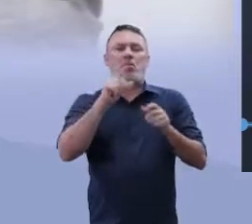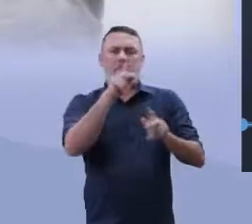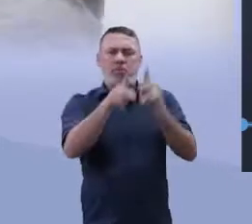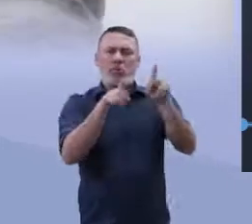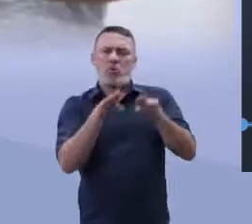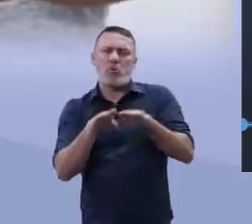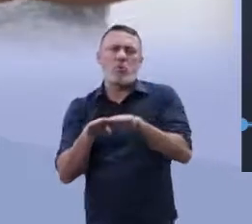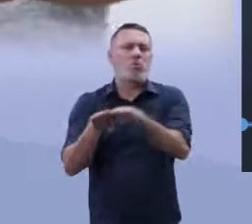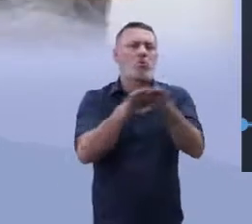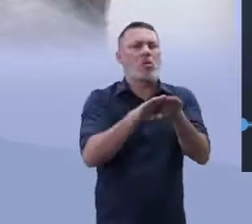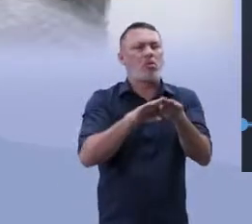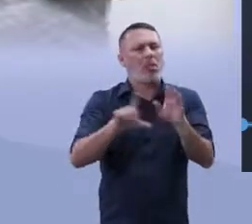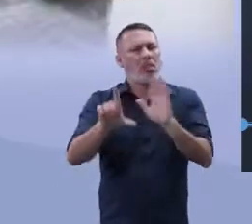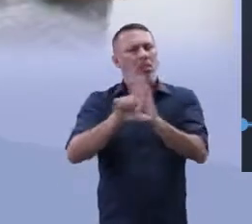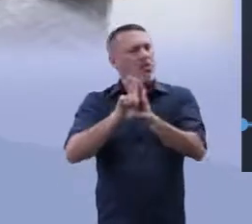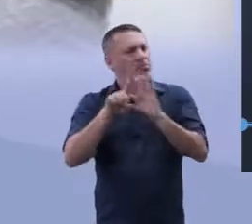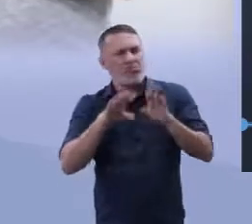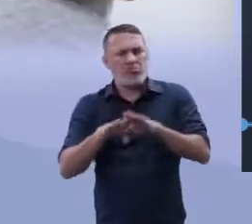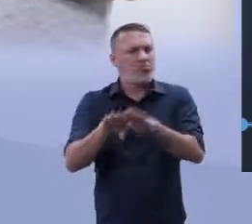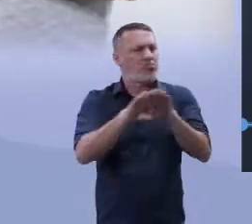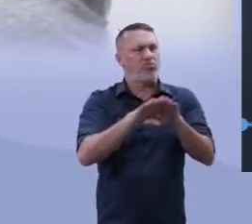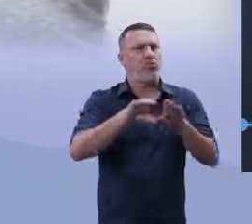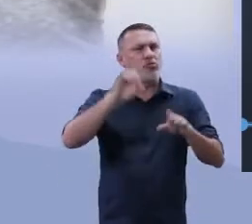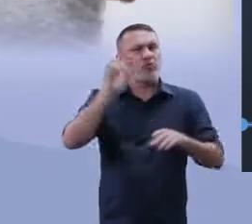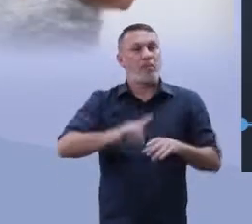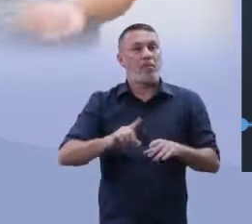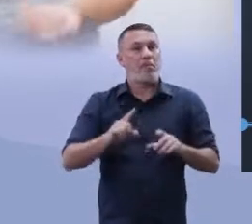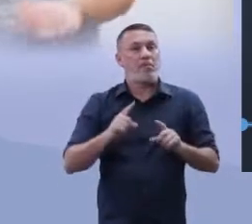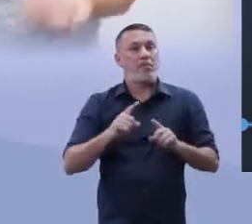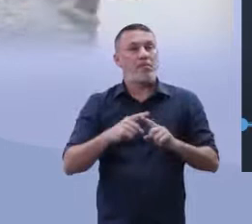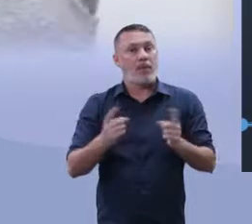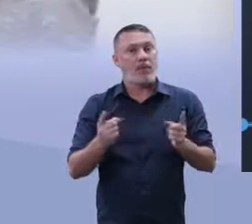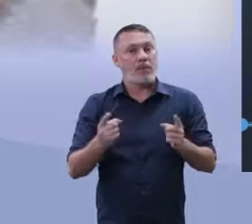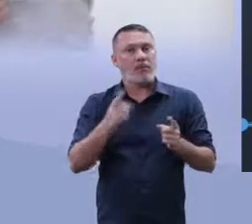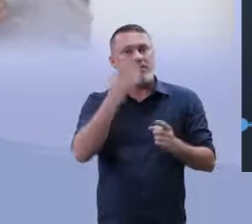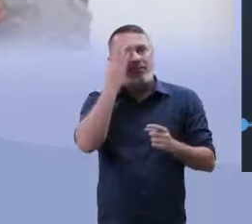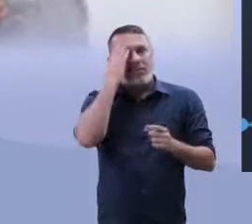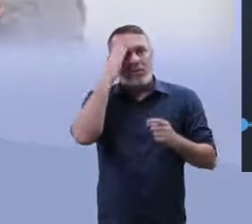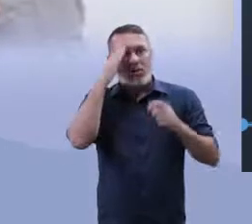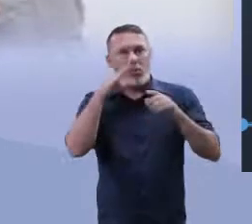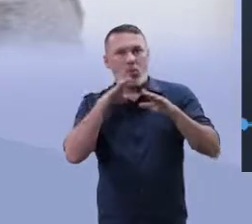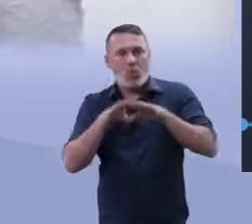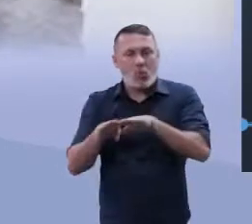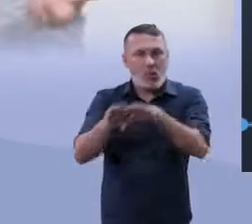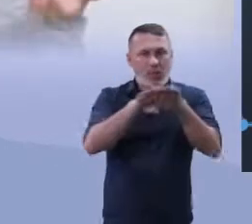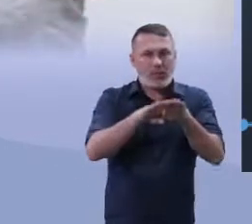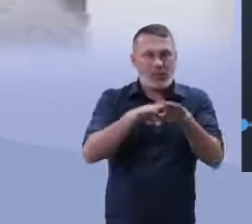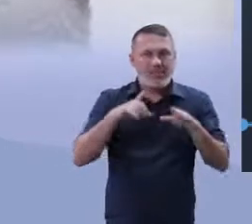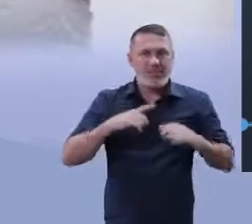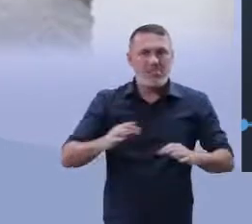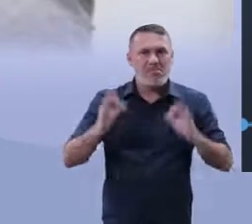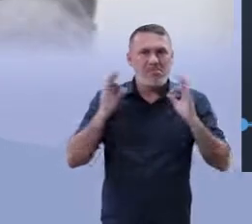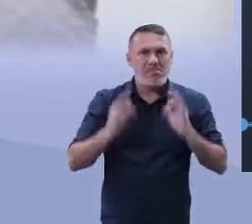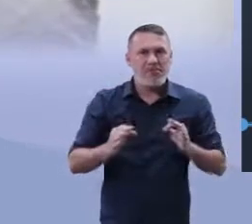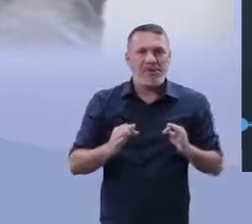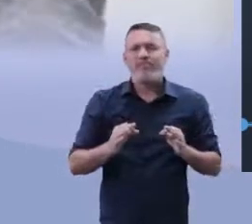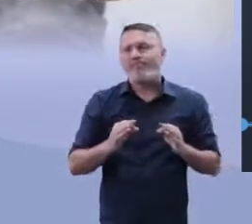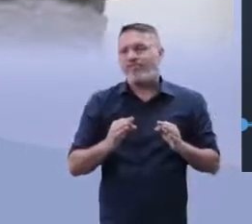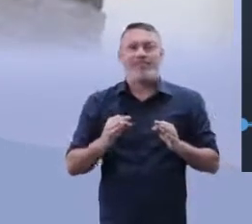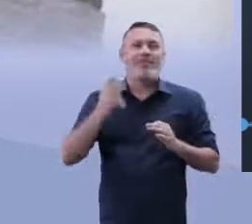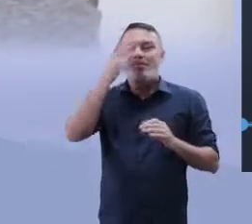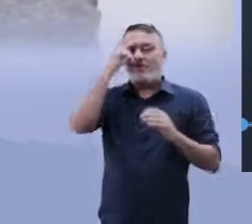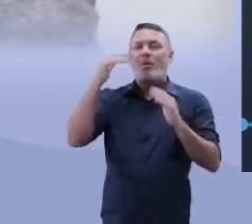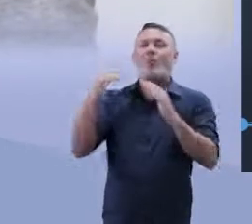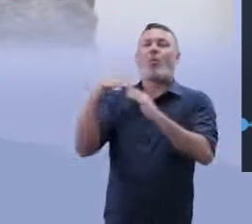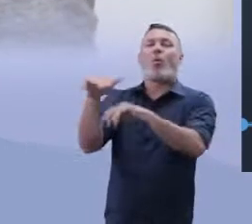são iguais perante a lei. Entretanto, essa igualdade não é levada em consideração